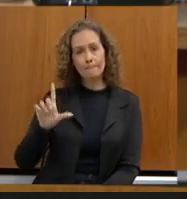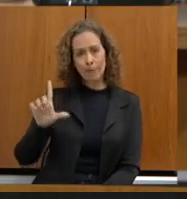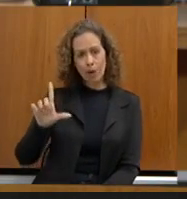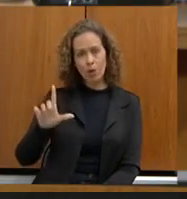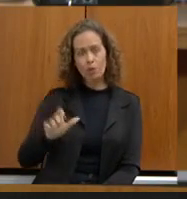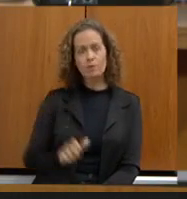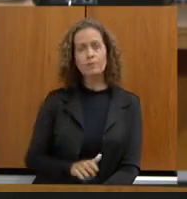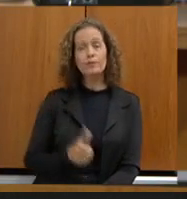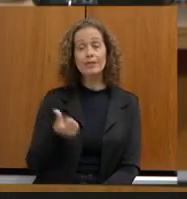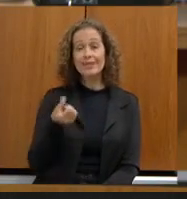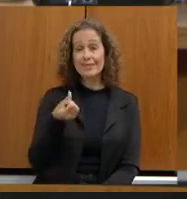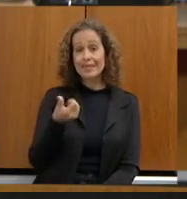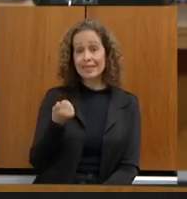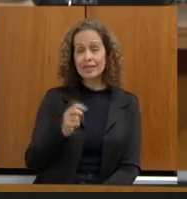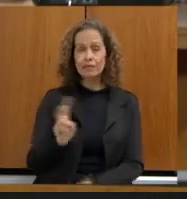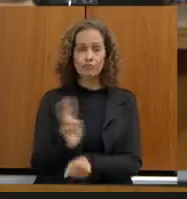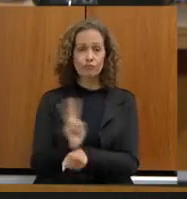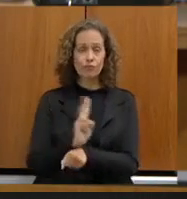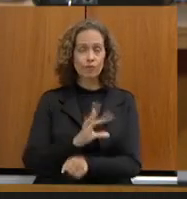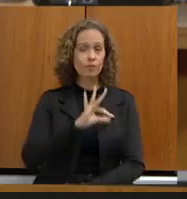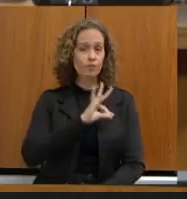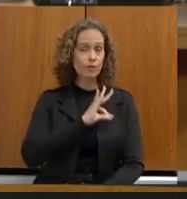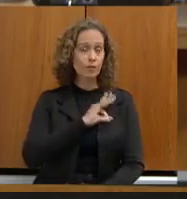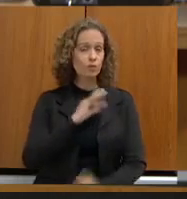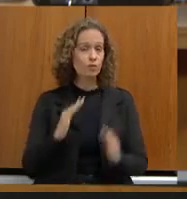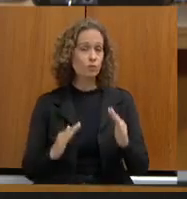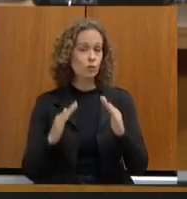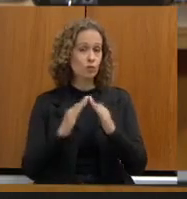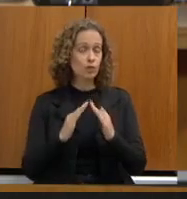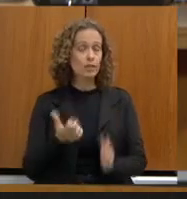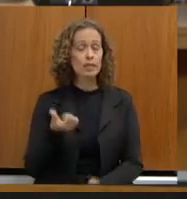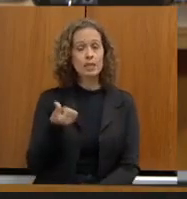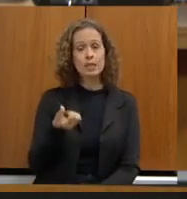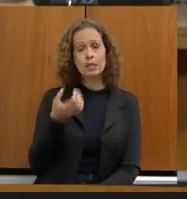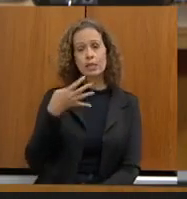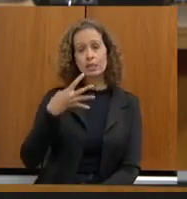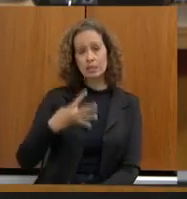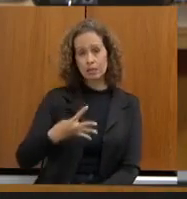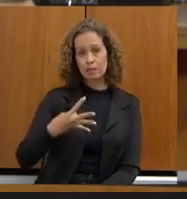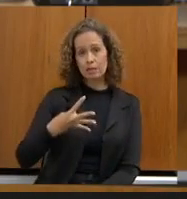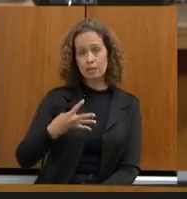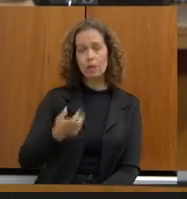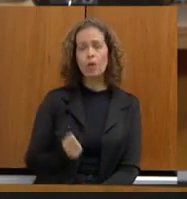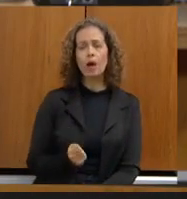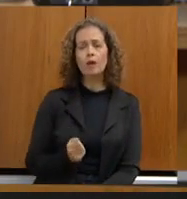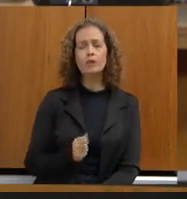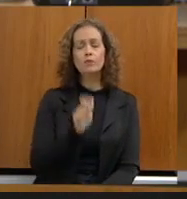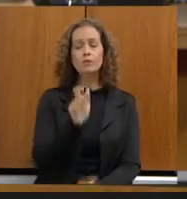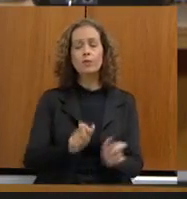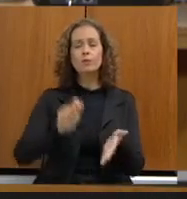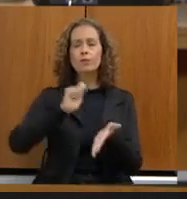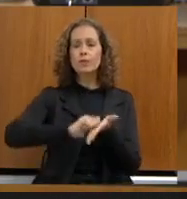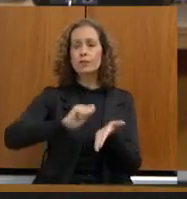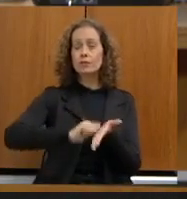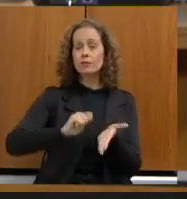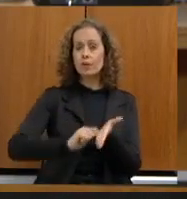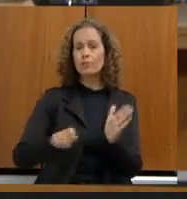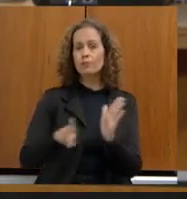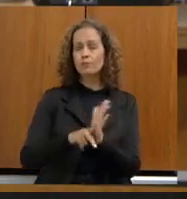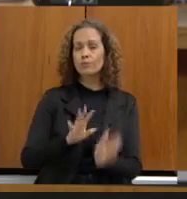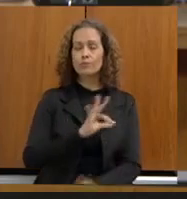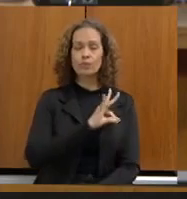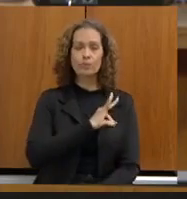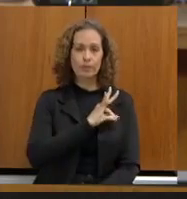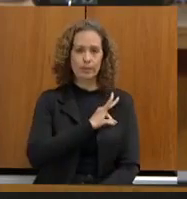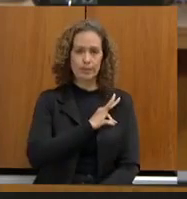16 Delegados de polícia e 64 escrivães de polícia pode passar